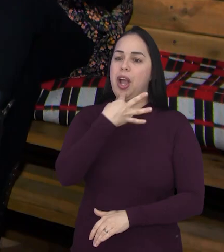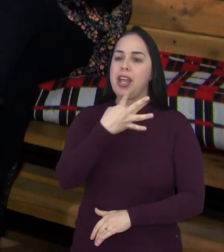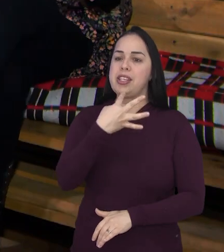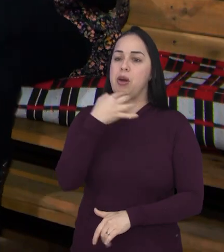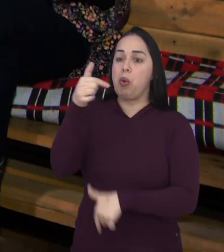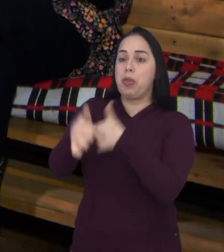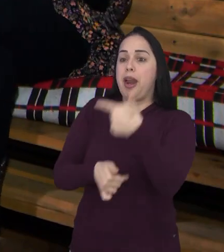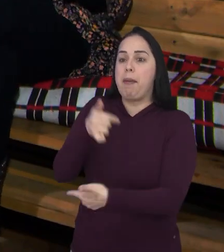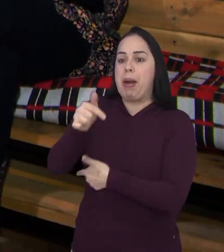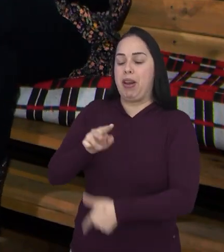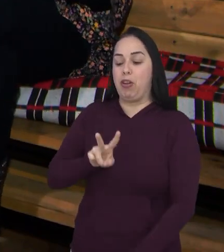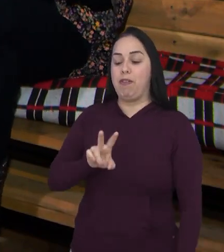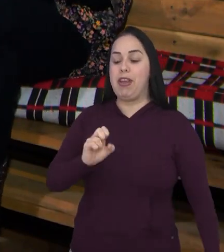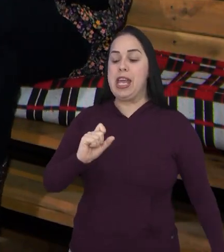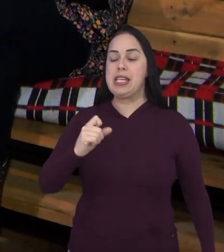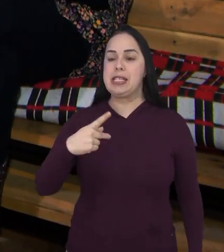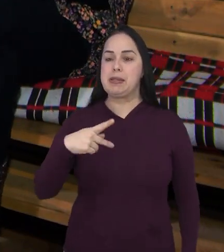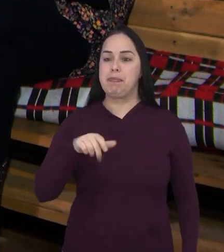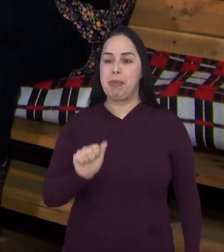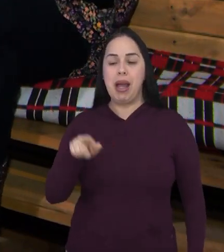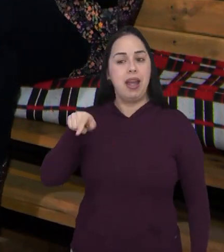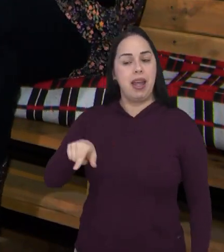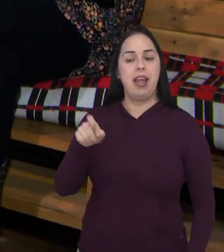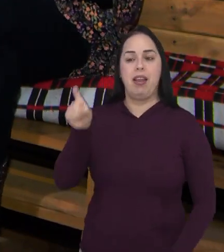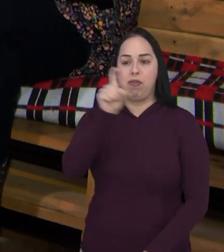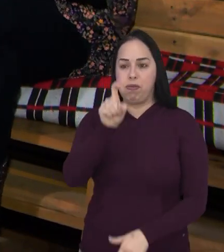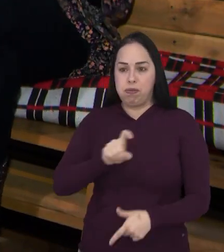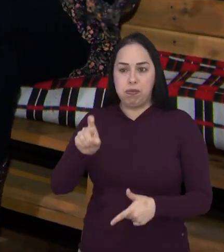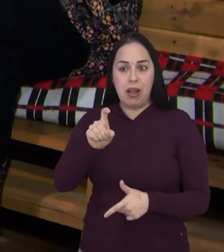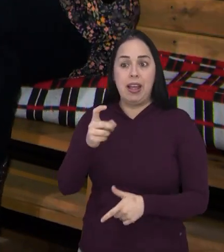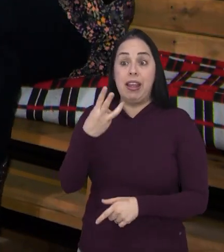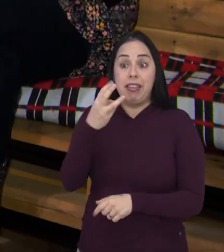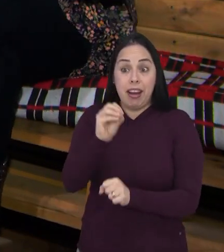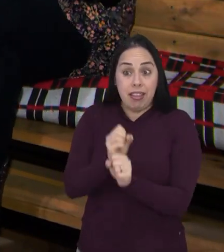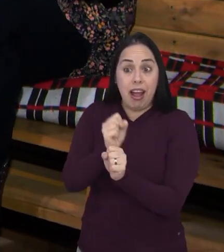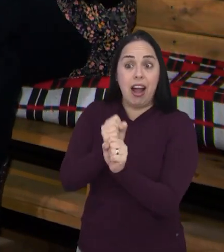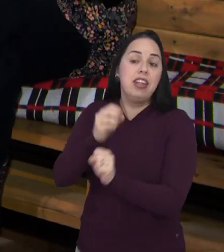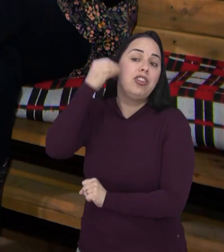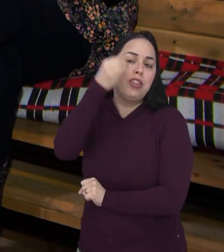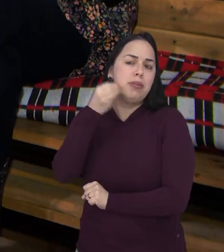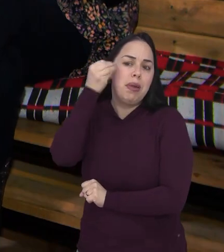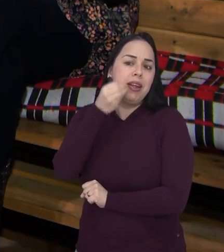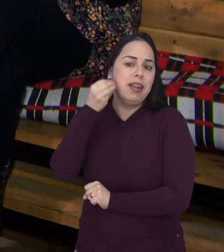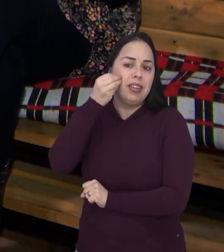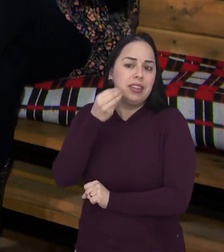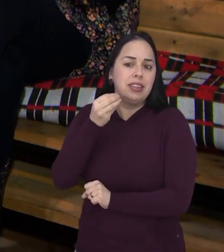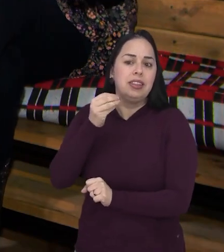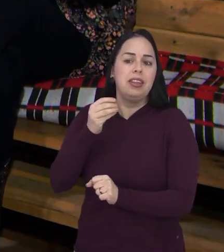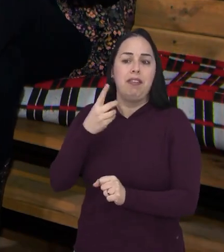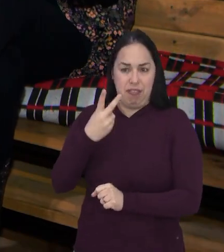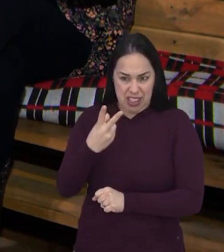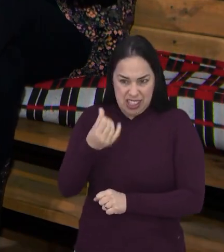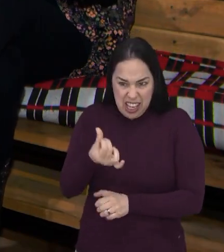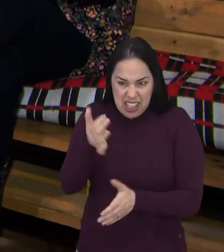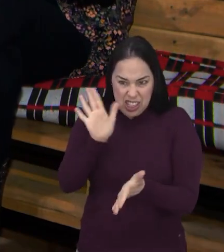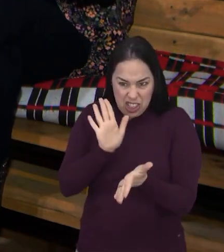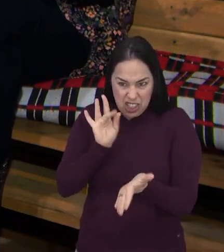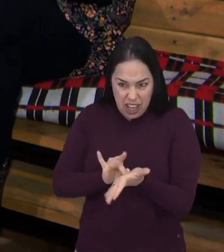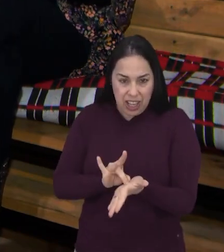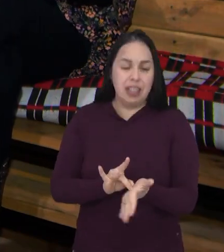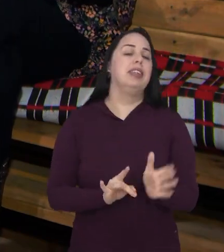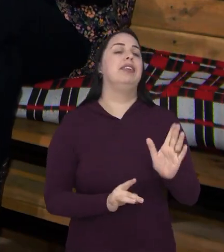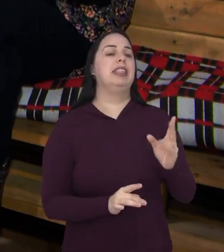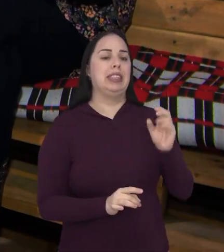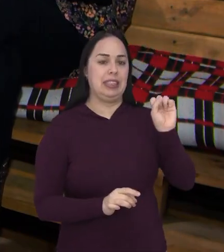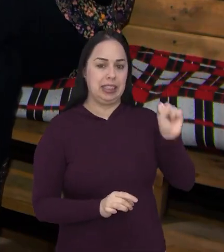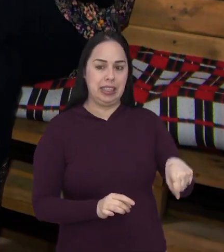do trabalho do Vespa. Ele que é grafiteiro já há quase 30 anos aqui na cidade, né, Vespa? Já há 26 anos, é isso? Sim.